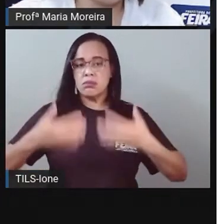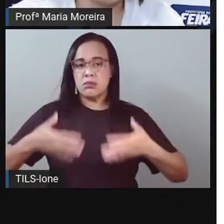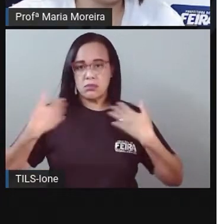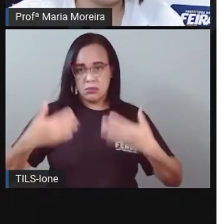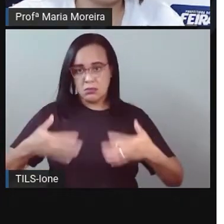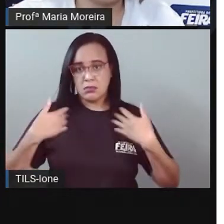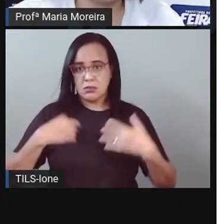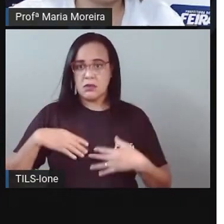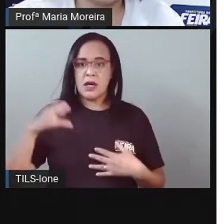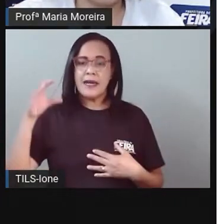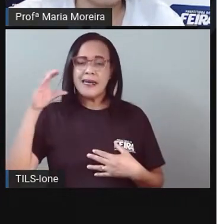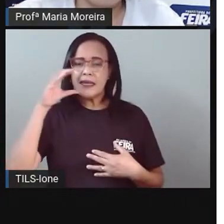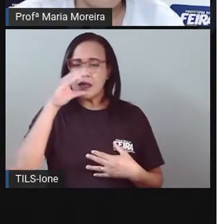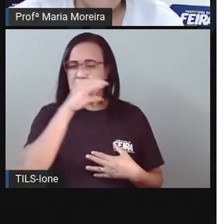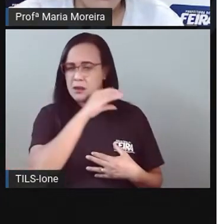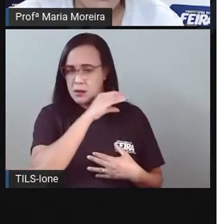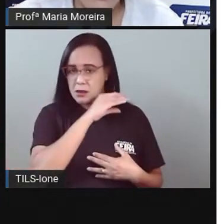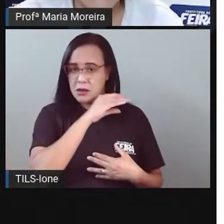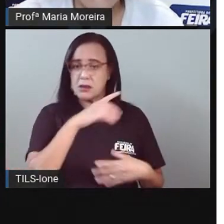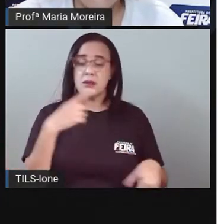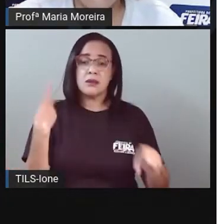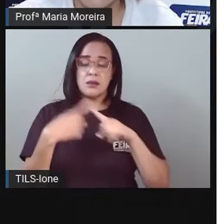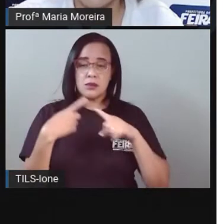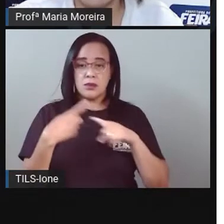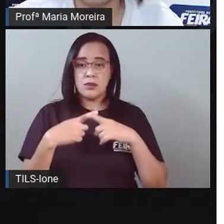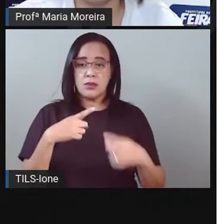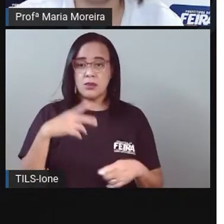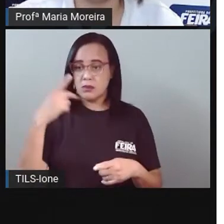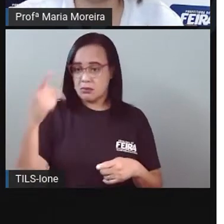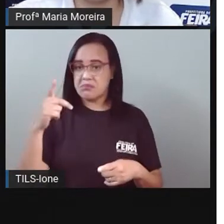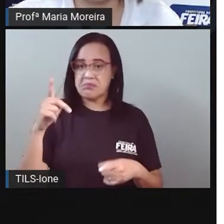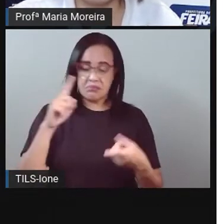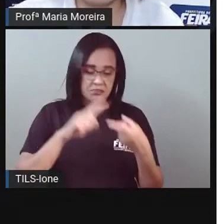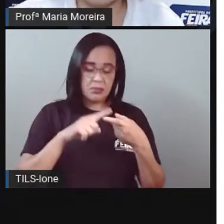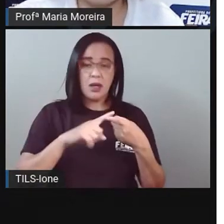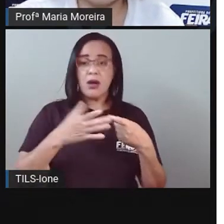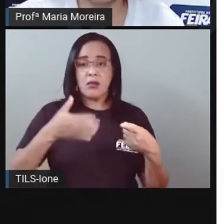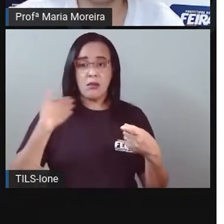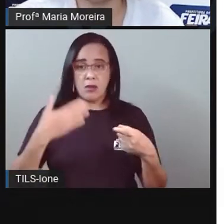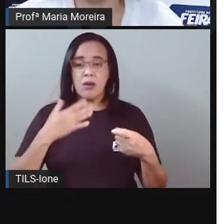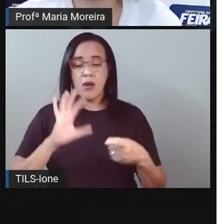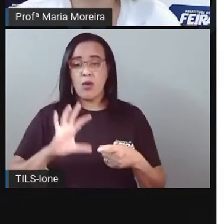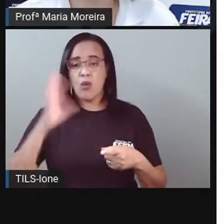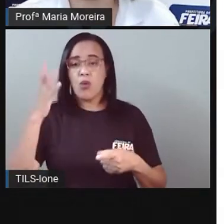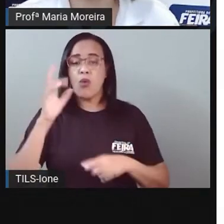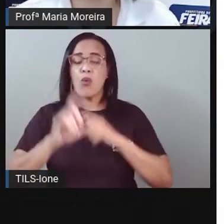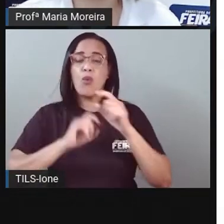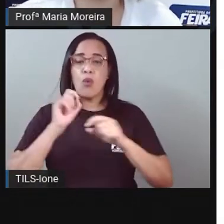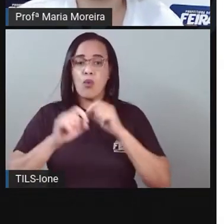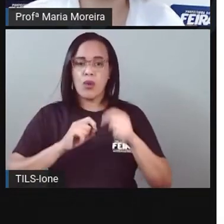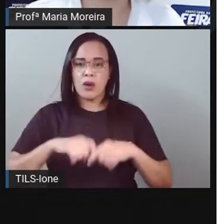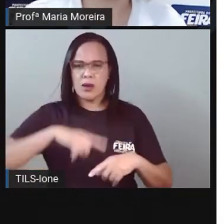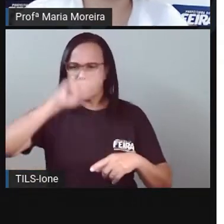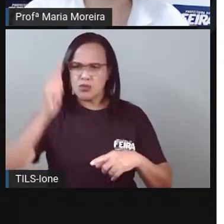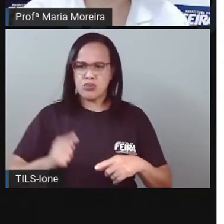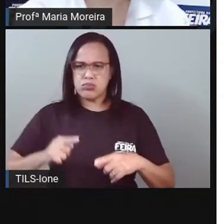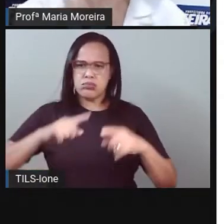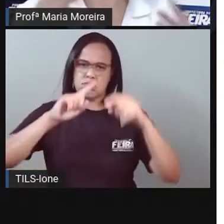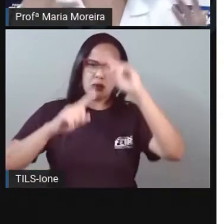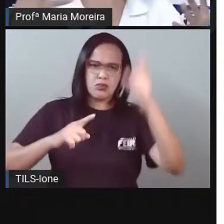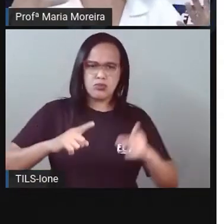verão que acontecem as trovoadas, né? Lá no finalzinho do ano, lá em janeiro, acontece